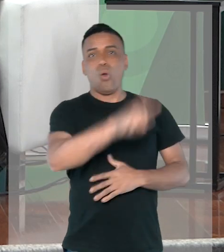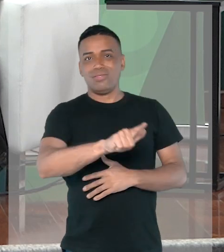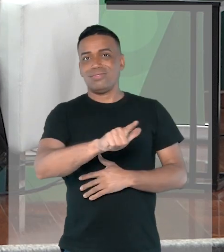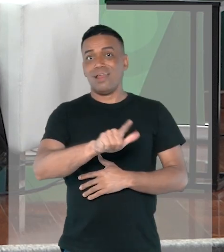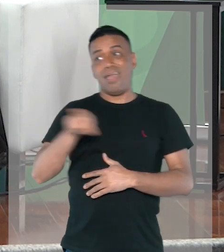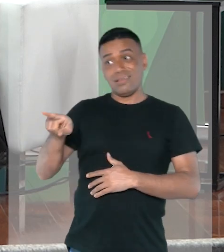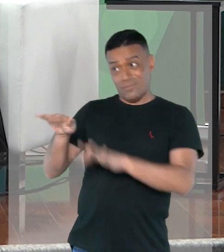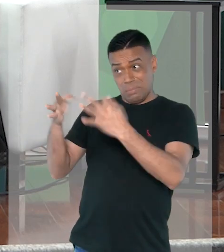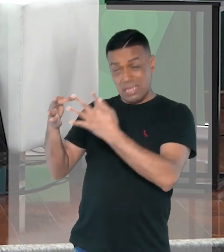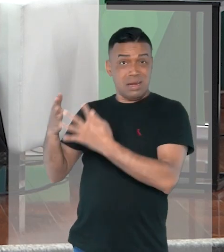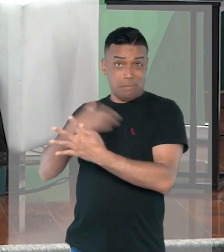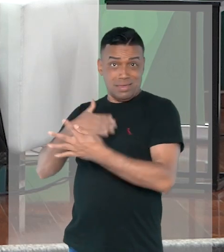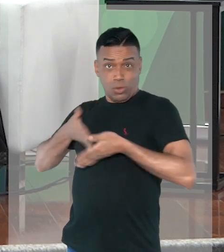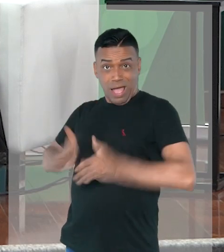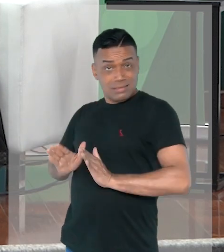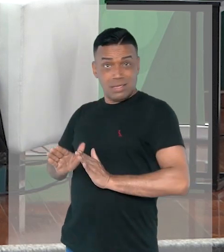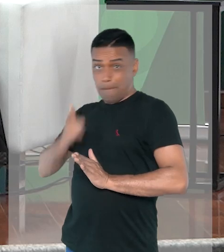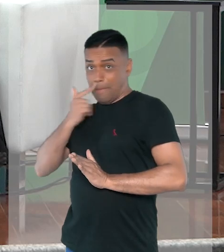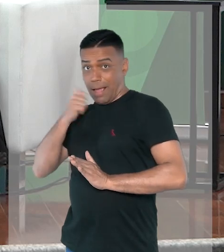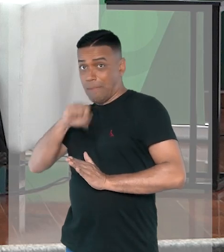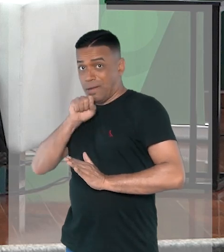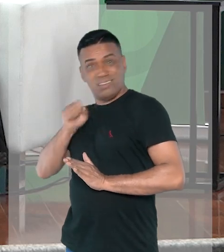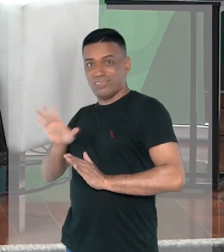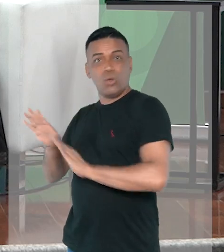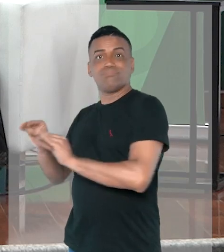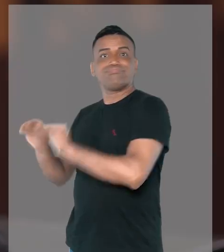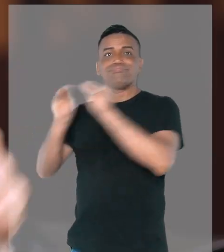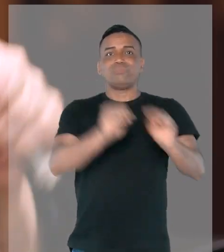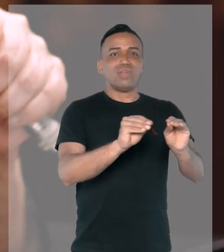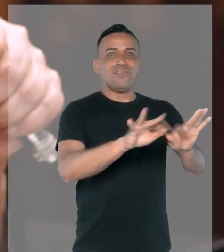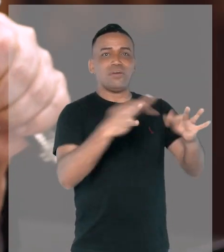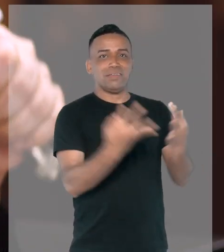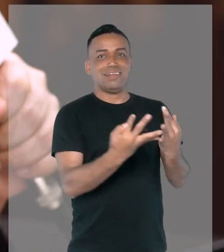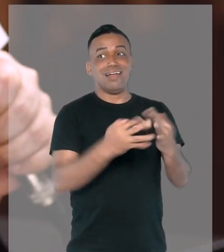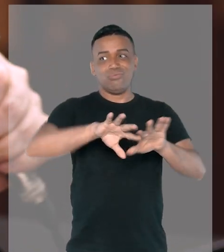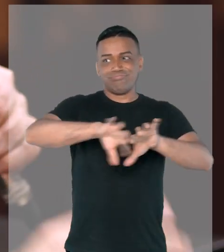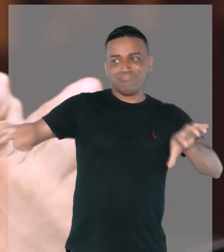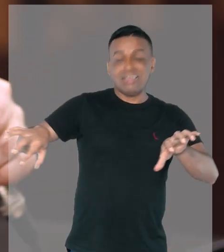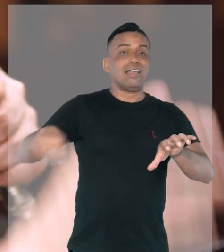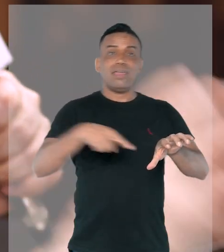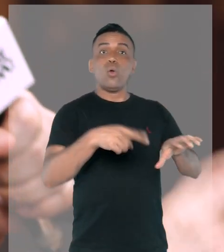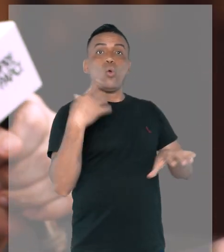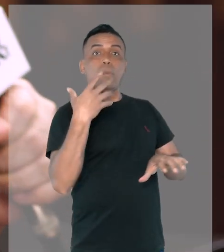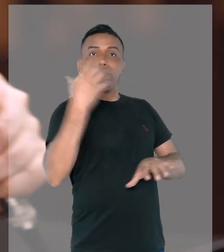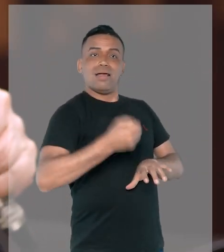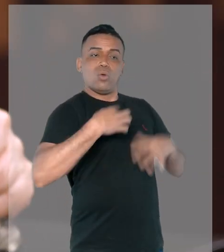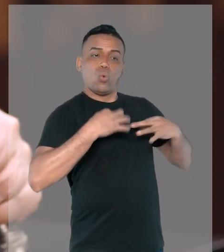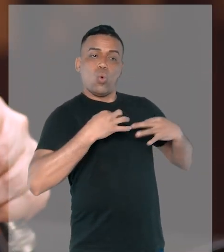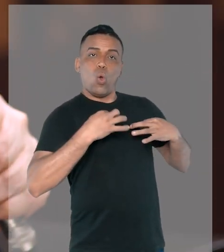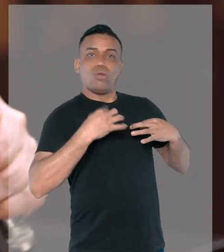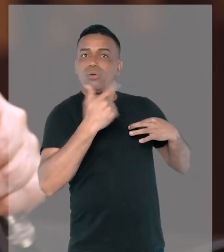Eu não sou mais membro da família do meu pai e da minha mãe. Eu me separo deles e venho branquinha para tomar as cores da sua